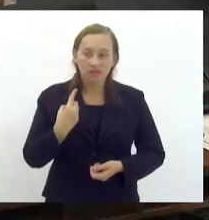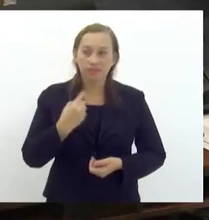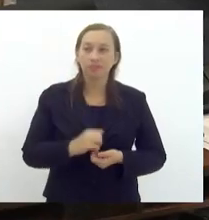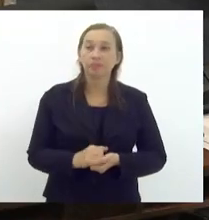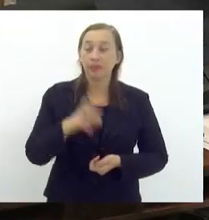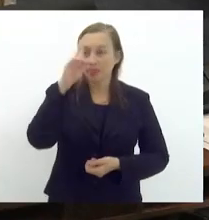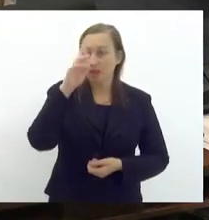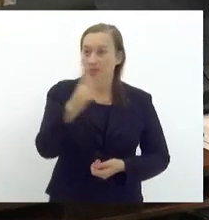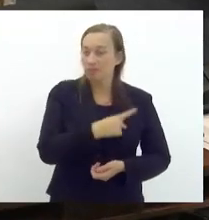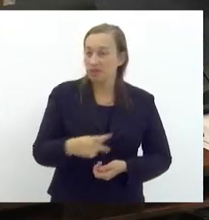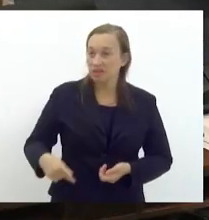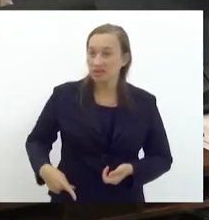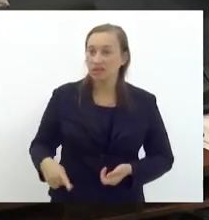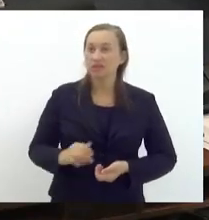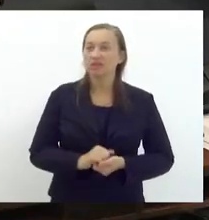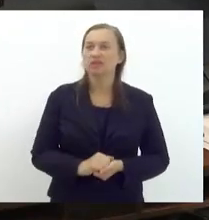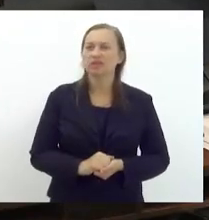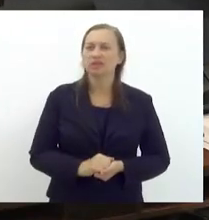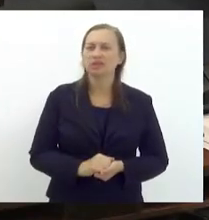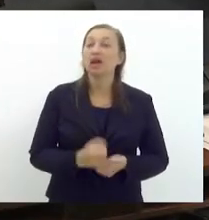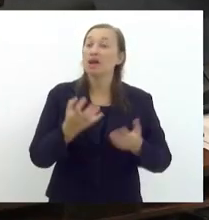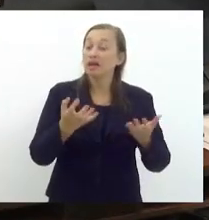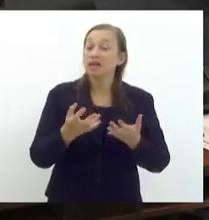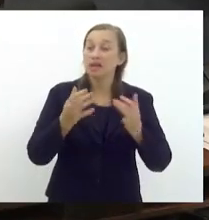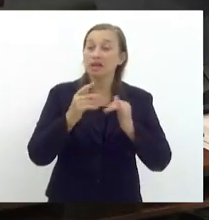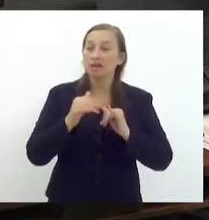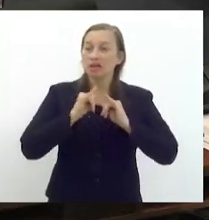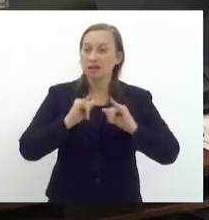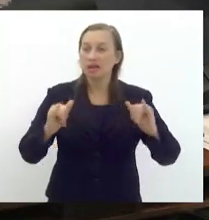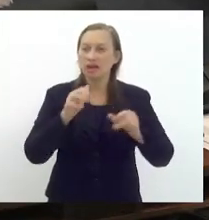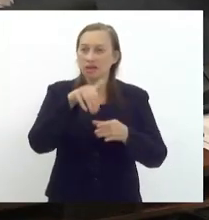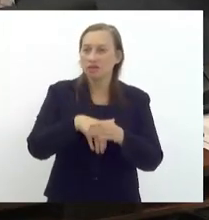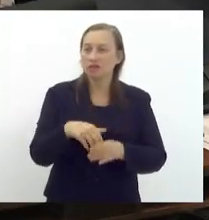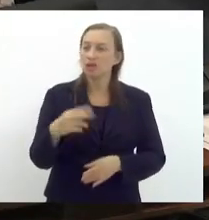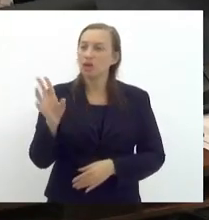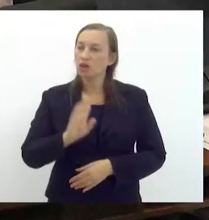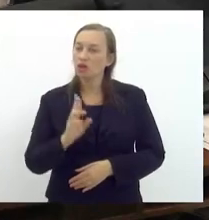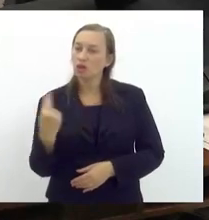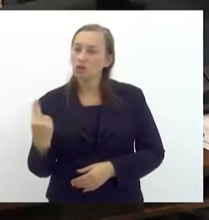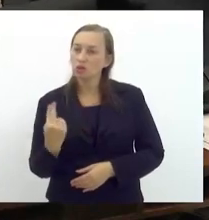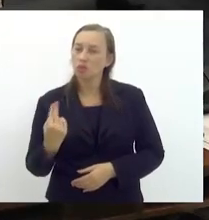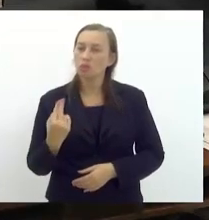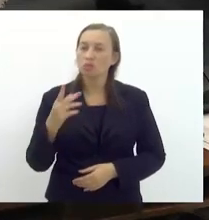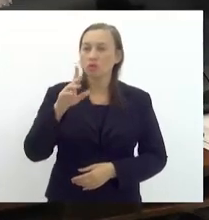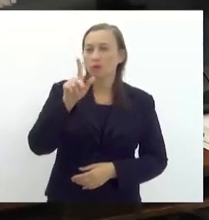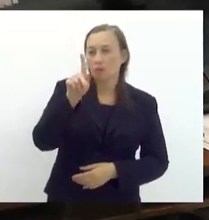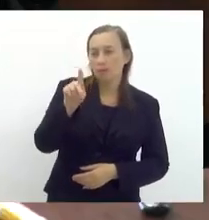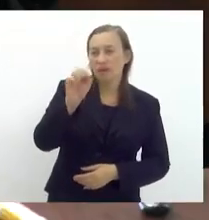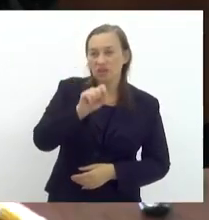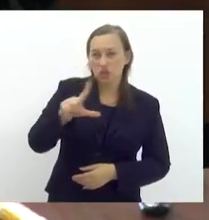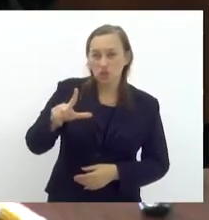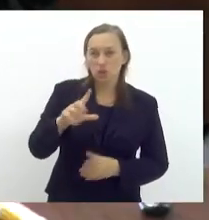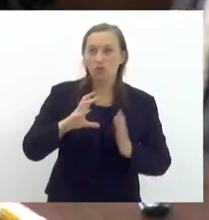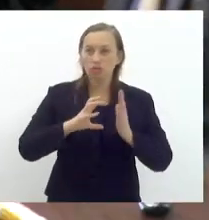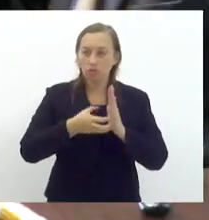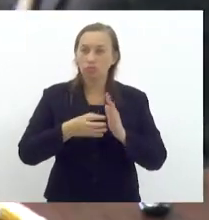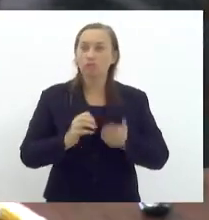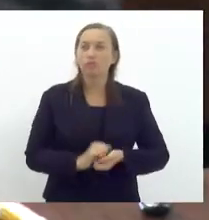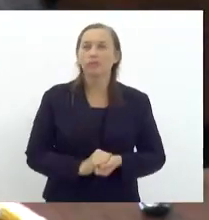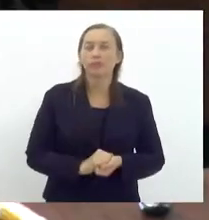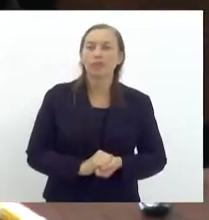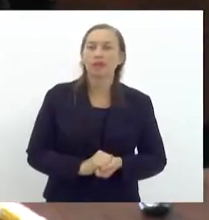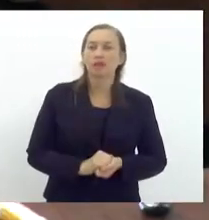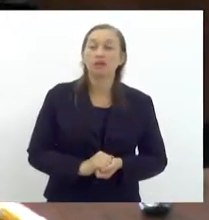Presidente é queria que declarar voto em nome da bancada do PSOL fazendo inclusive